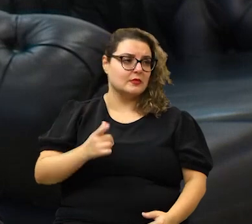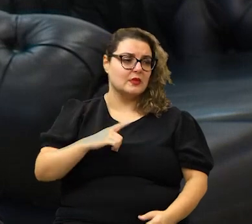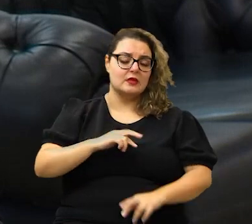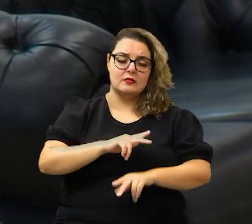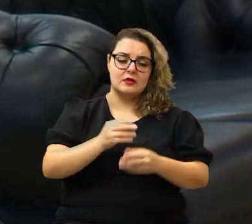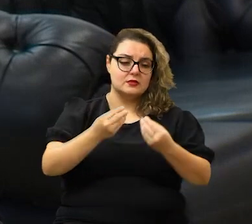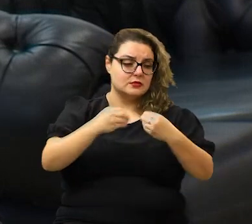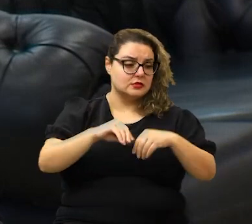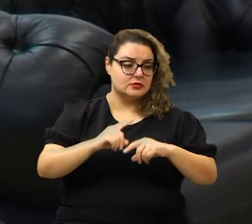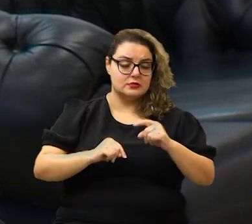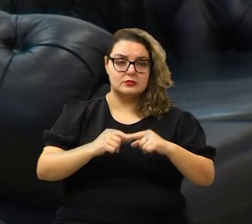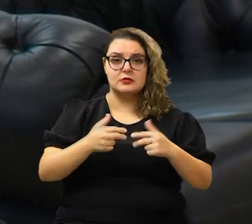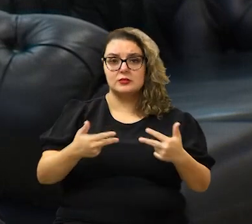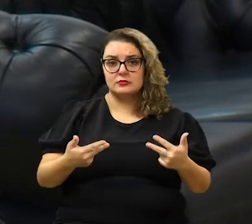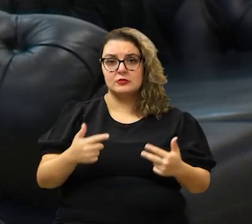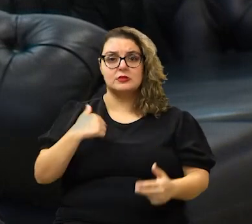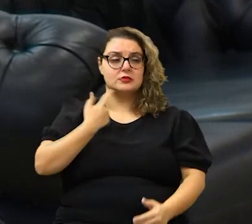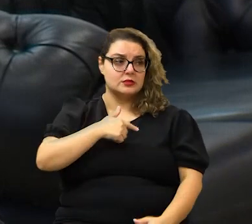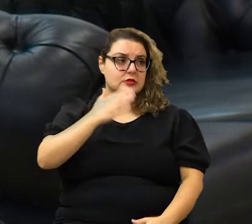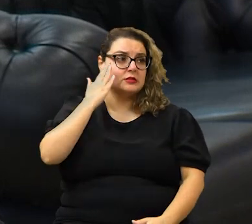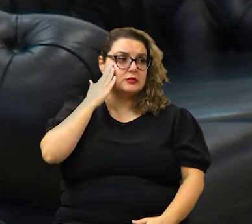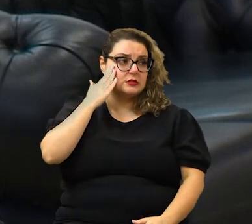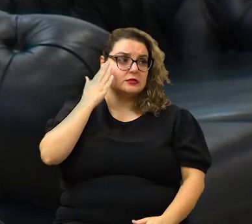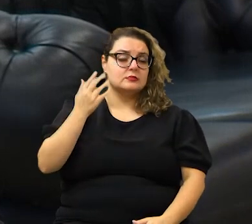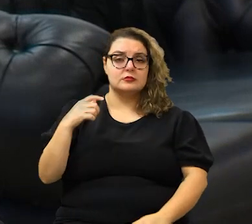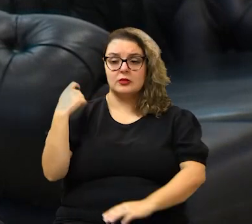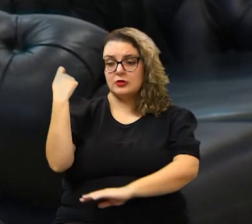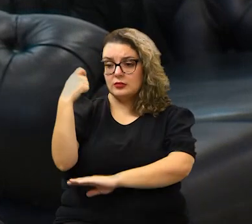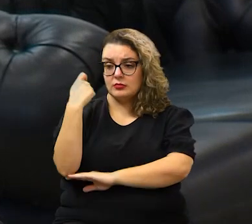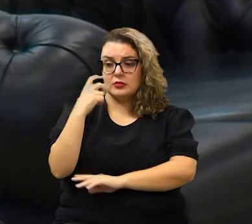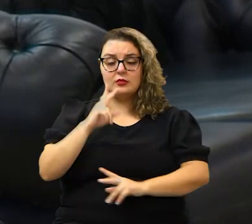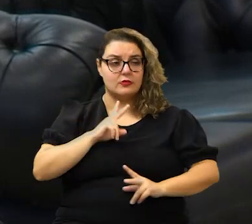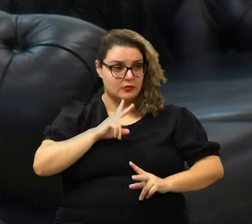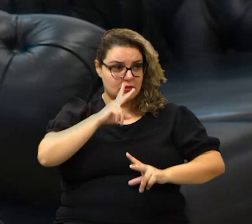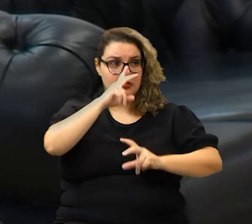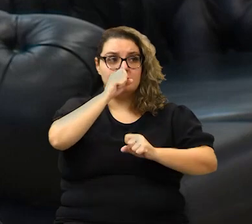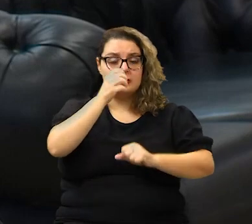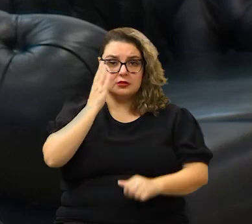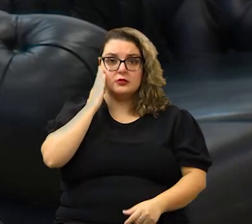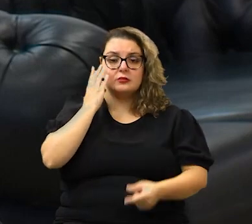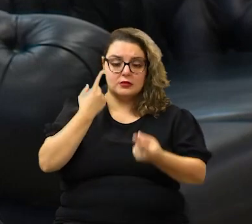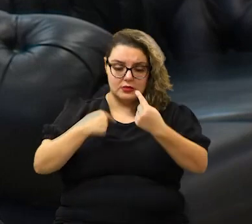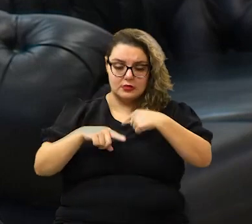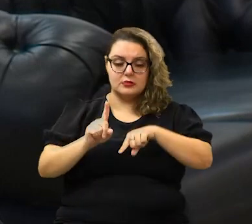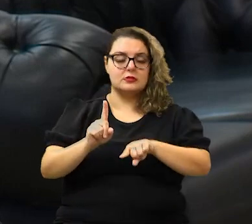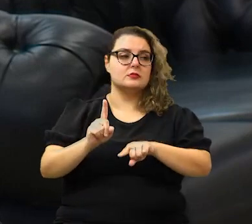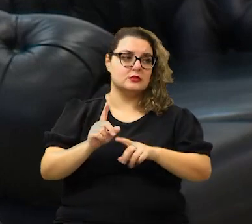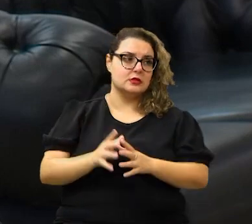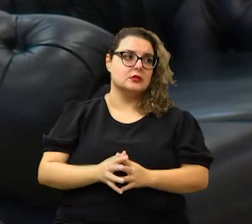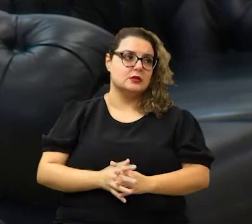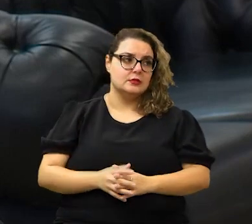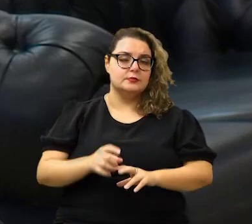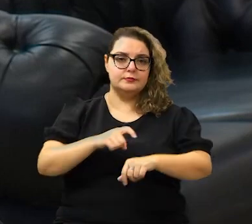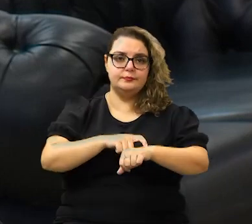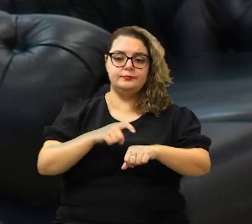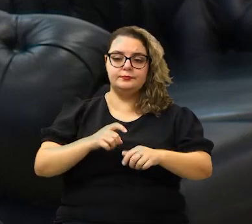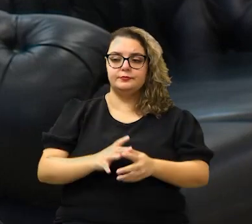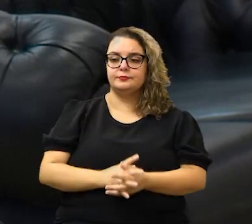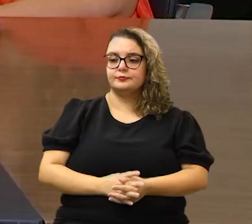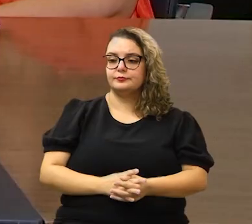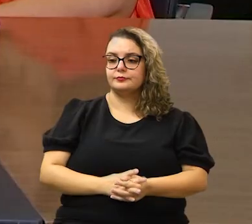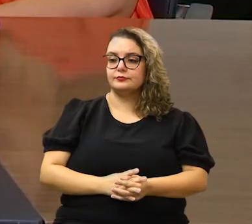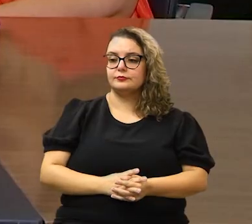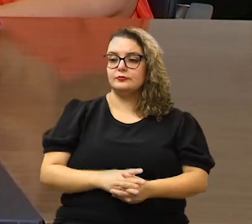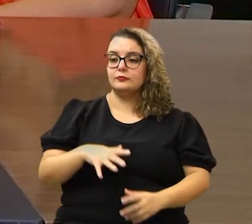muito prejuízo material, mas a gente sabe que o povo da Gaúcho é forte e vai saber superar esse